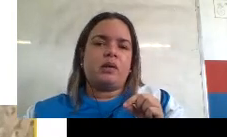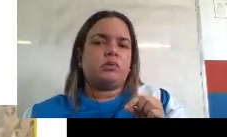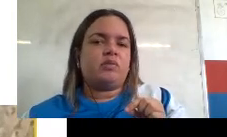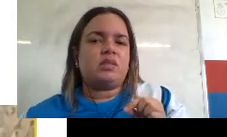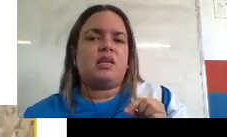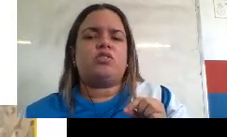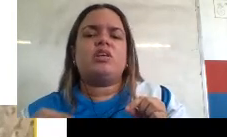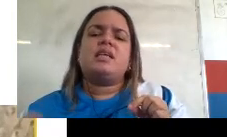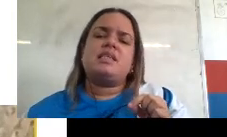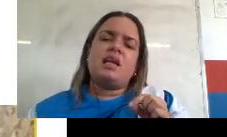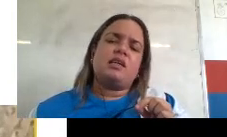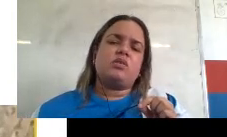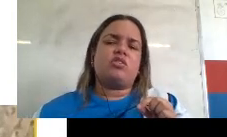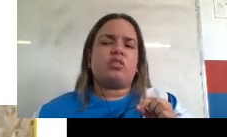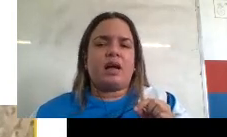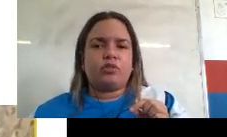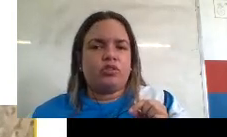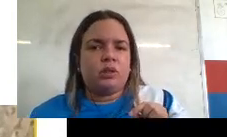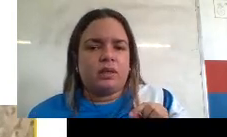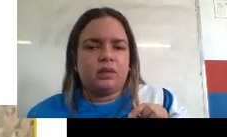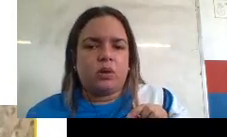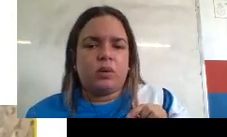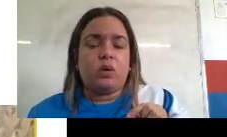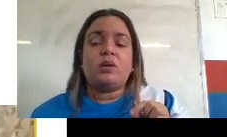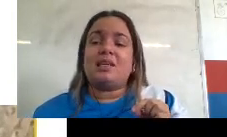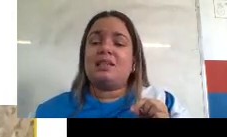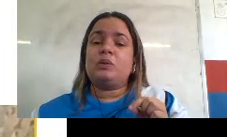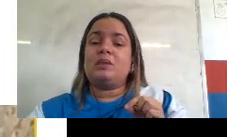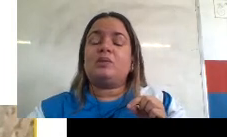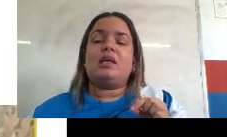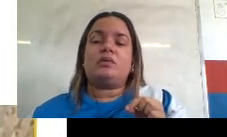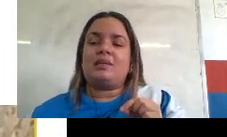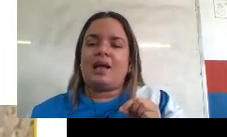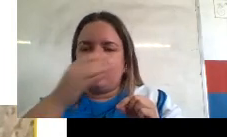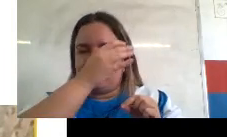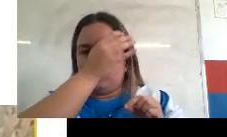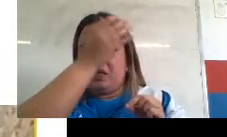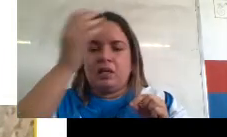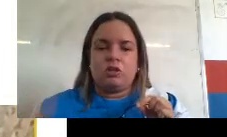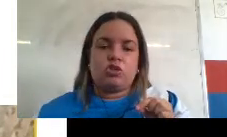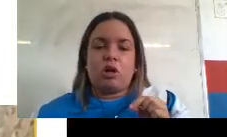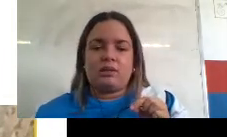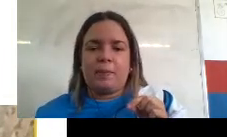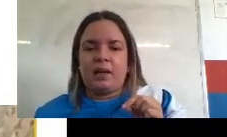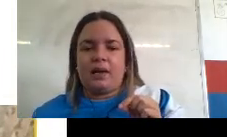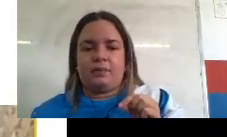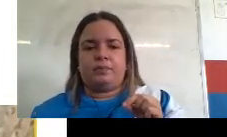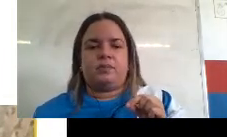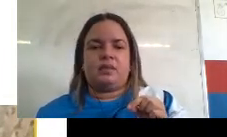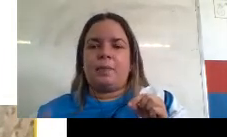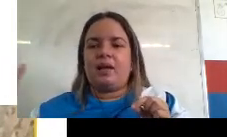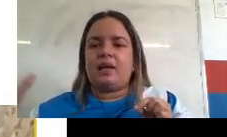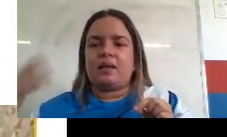Aí eu pergunto para vocês. Será que os escravos tinham direito a alguma coisa? Não tinham direito a nada. Só